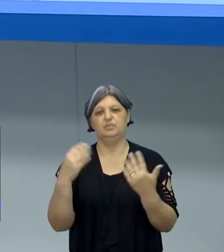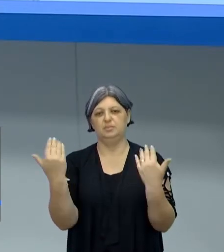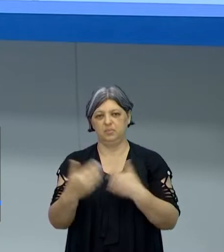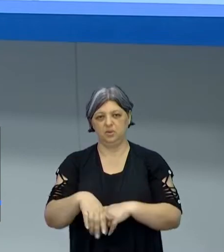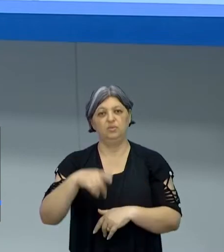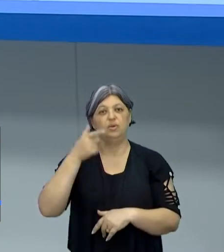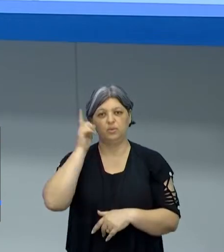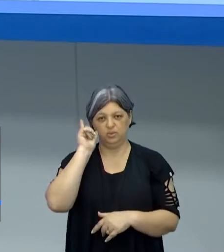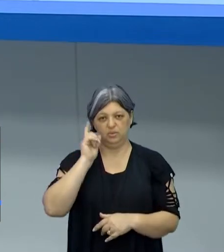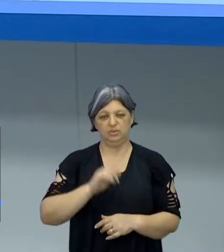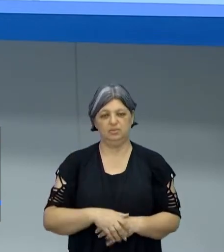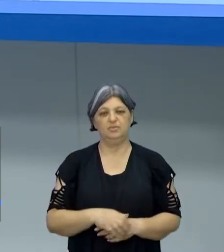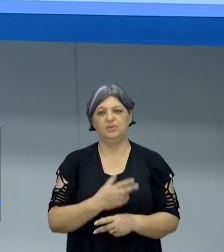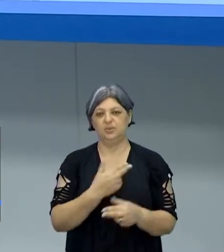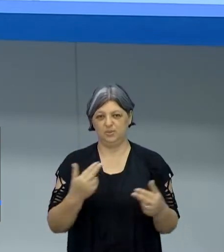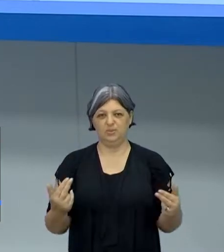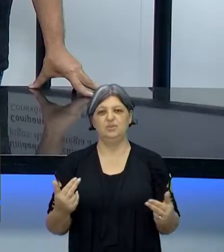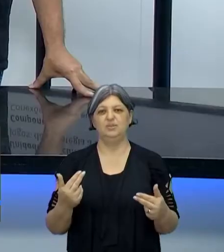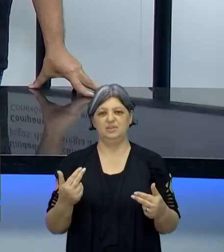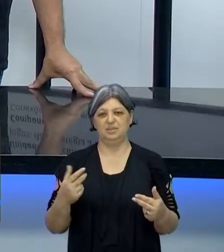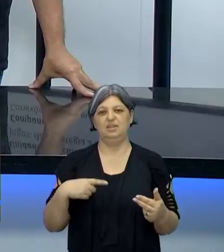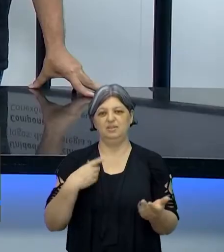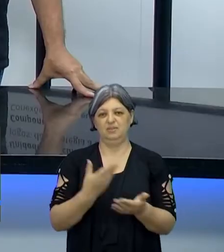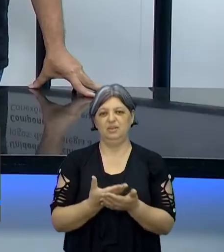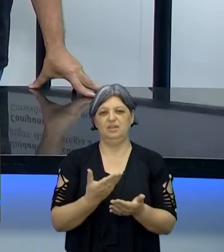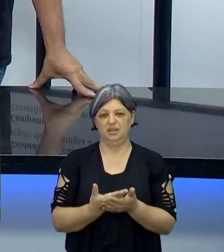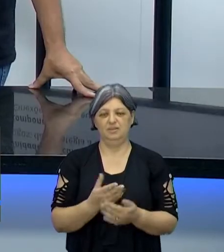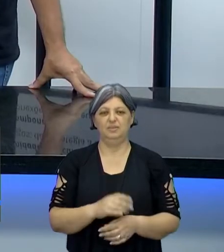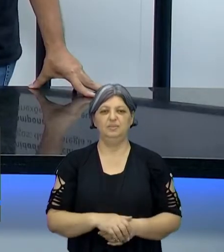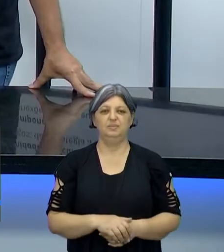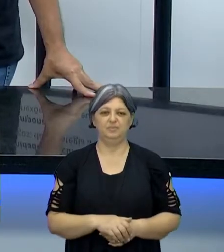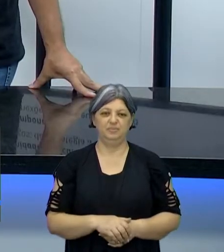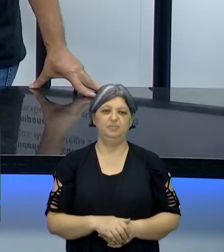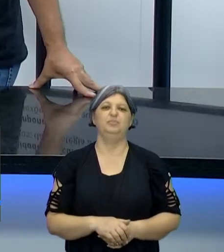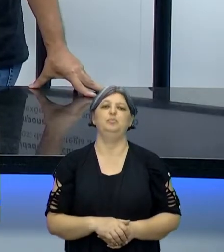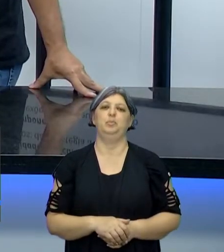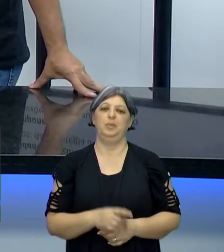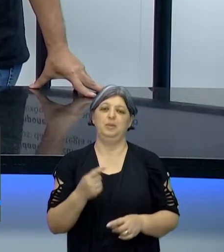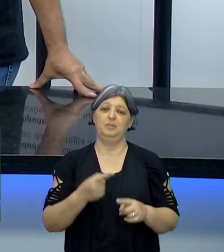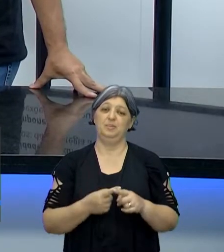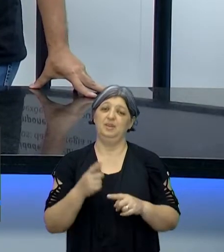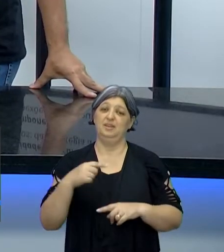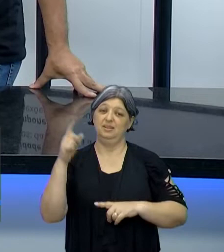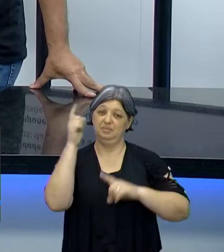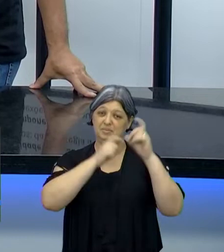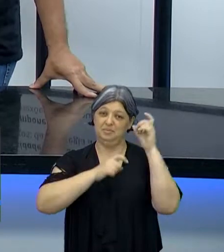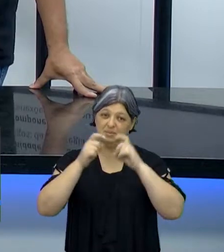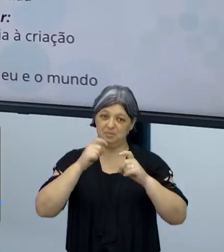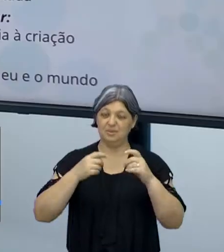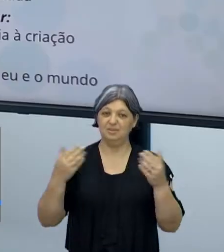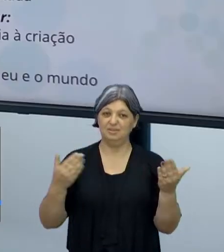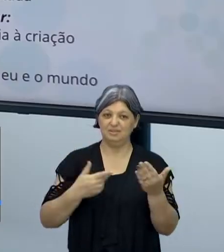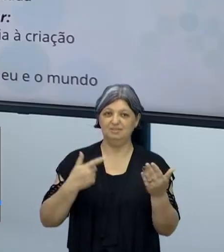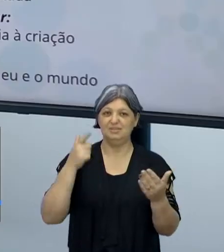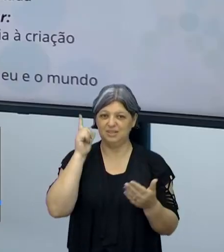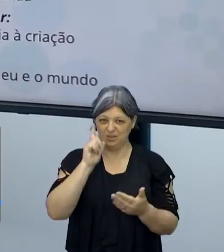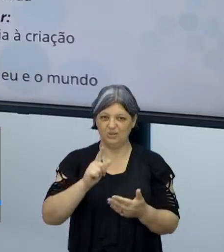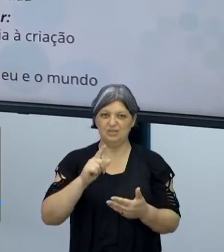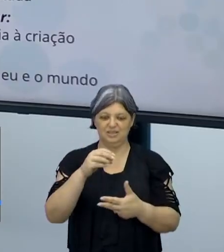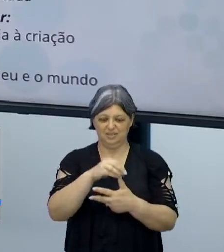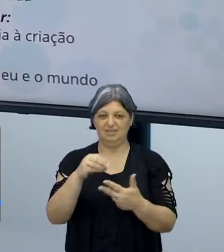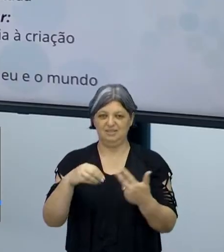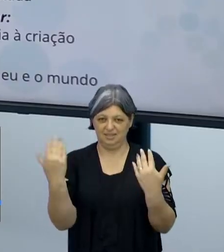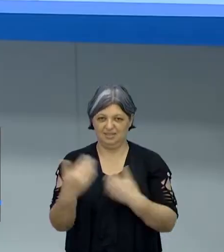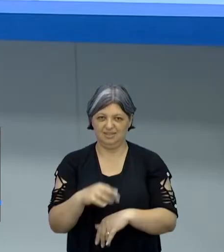provas, com coisas que a gente trabalhou aqui. Que bacana. Especificamente nesse nosso. Para quem estava preocupado, né, se o novo ensino médio é contemplar o Enem. Contemplou